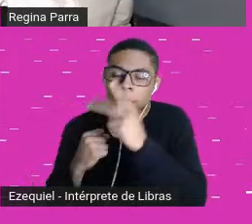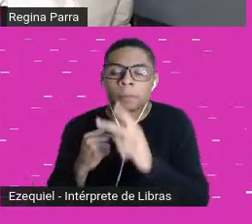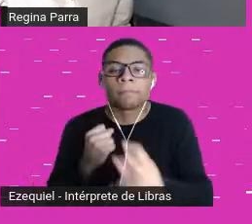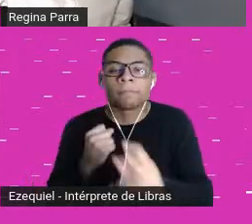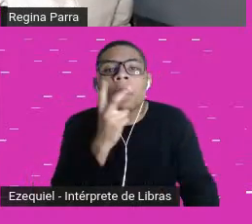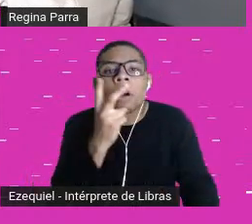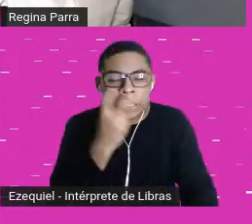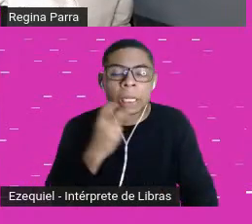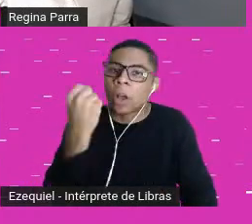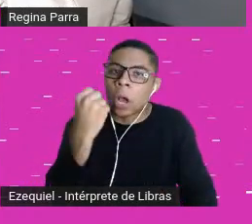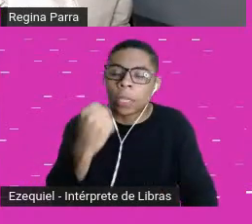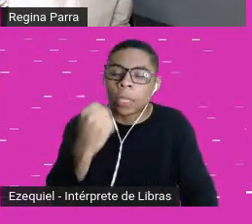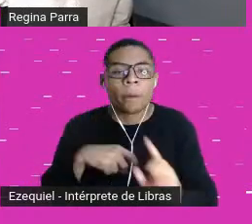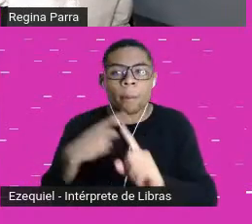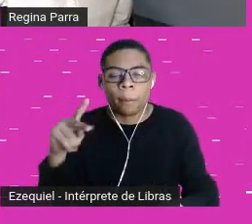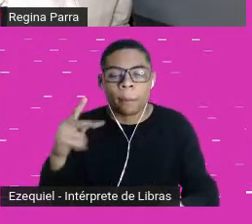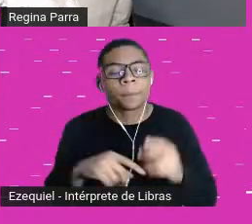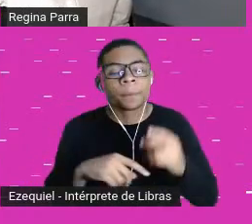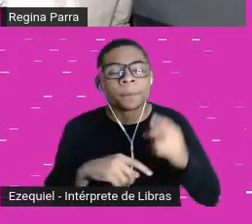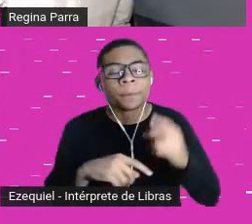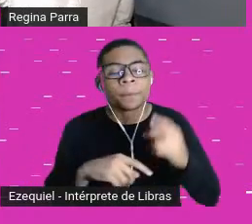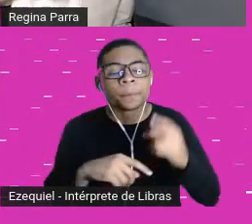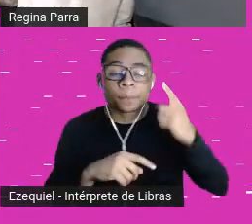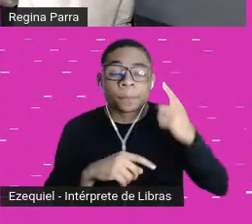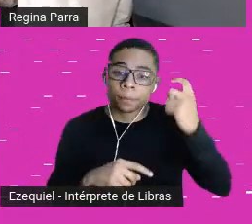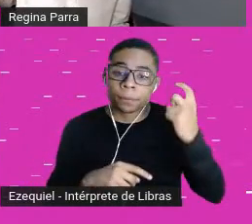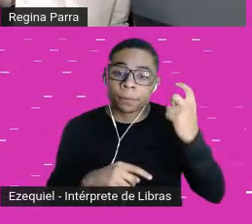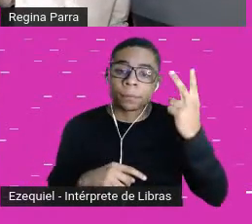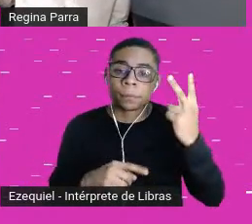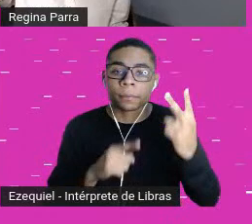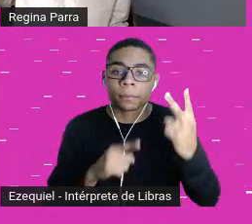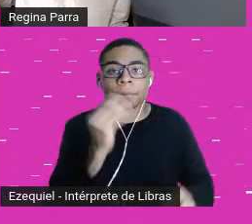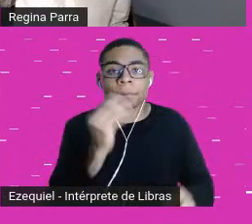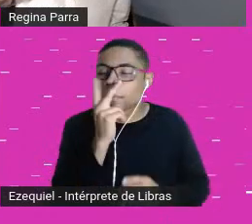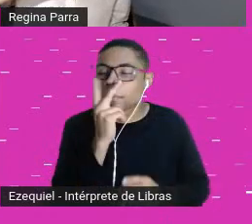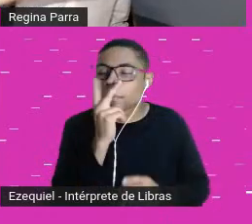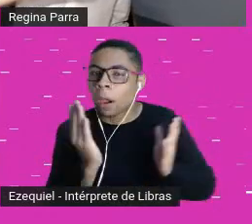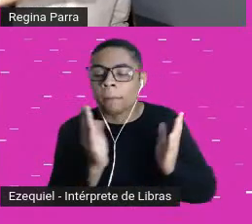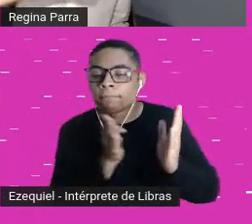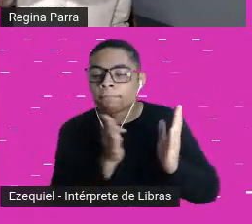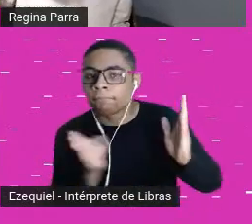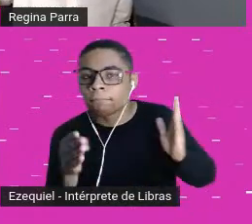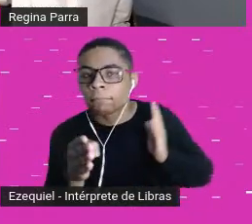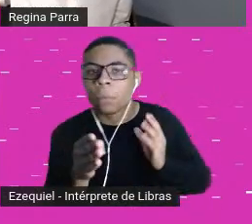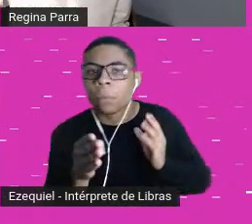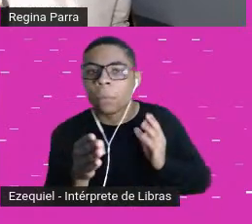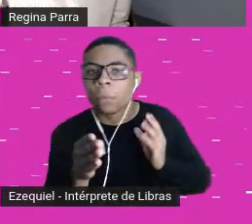essa síntese e caminha mais pelo Nō, como você bem trouxe.